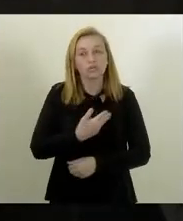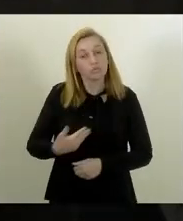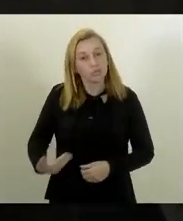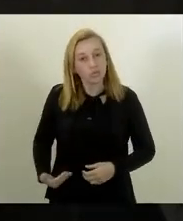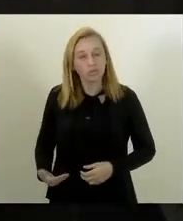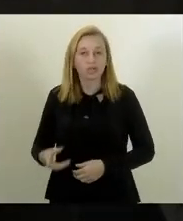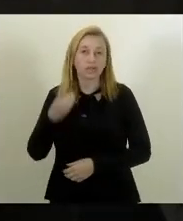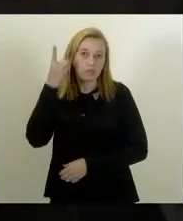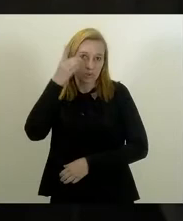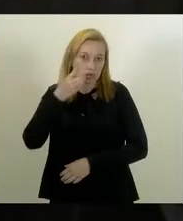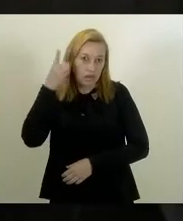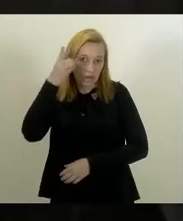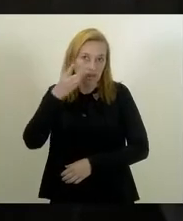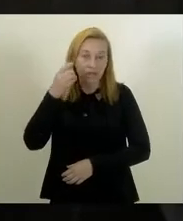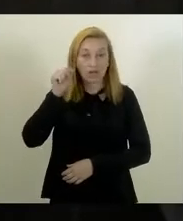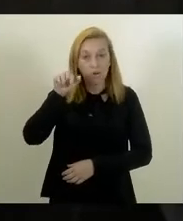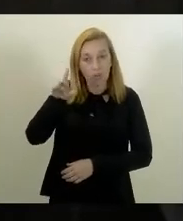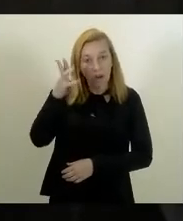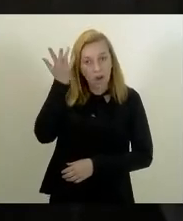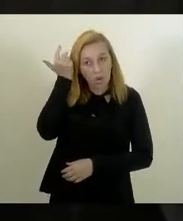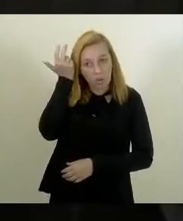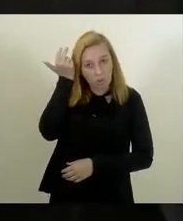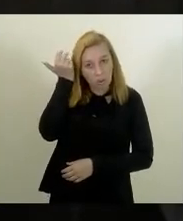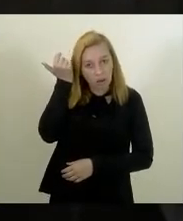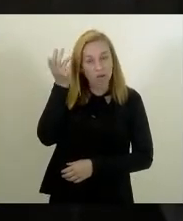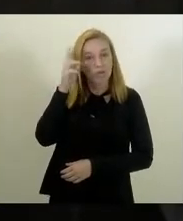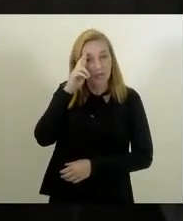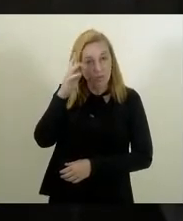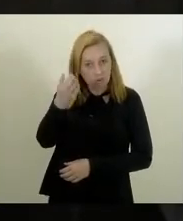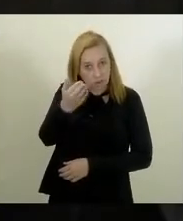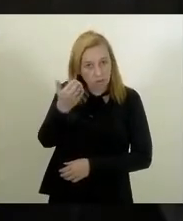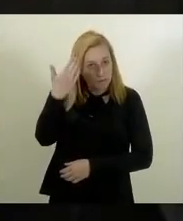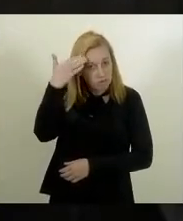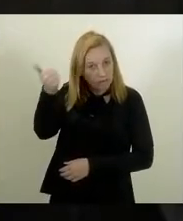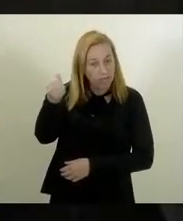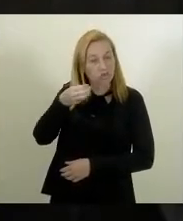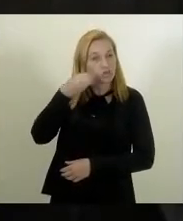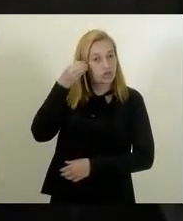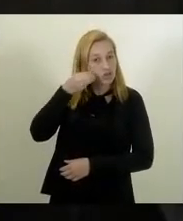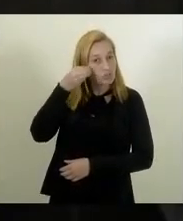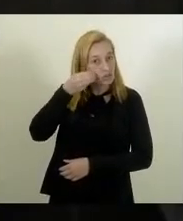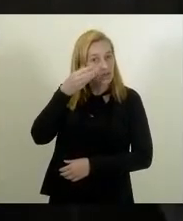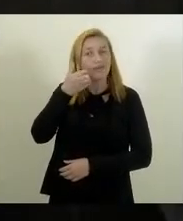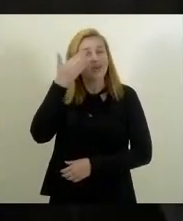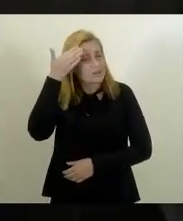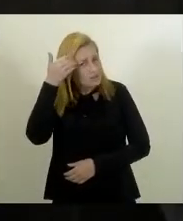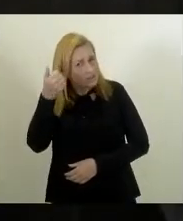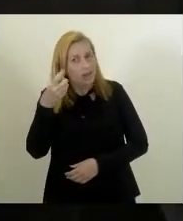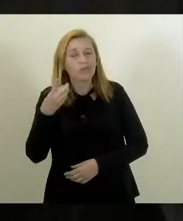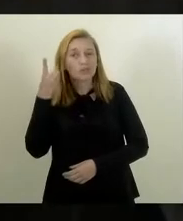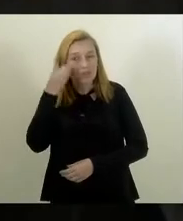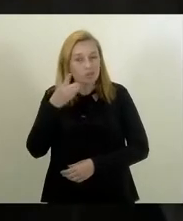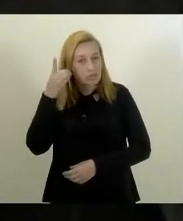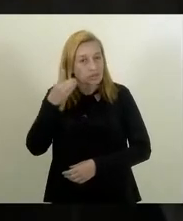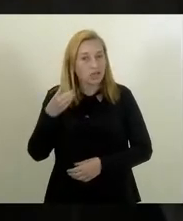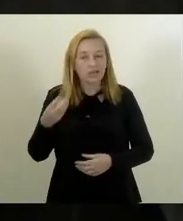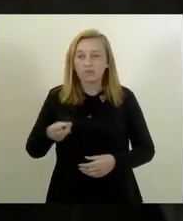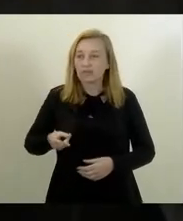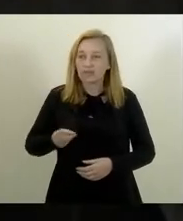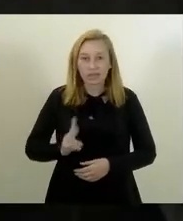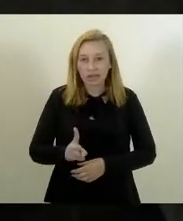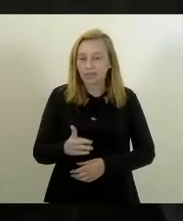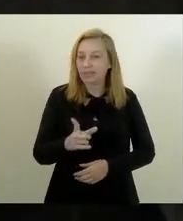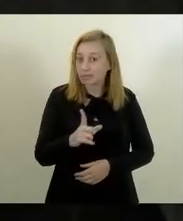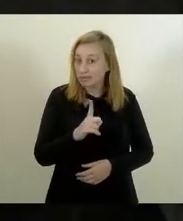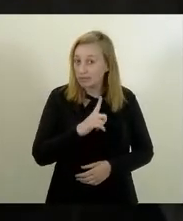deputado Eliomar Coelho, o senhor da sua sabedoria e de experiência, sabe que o parlamento participa.